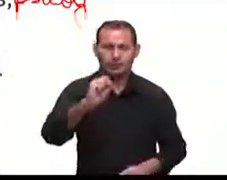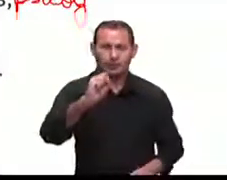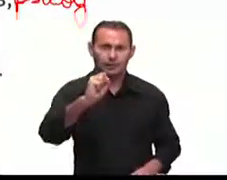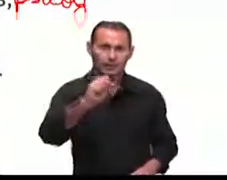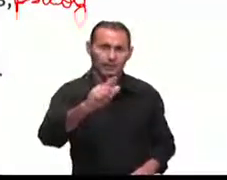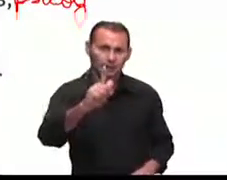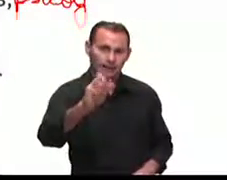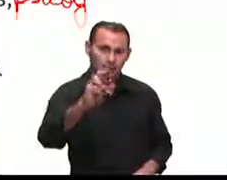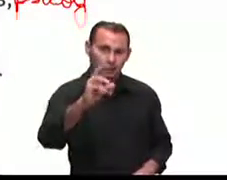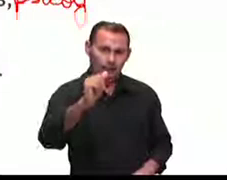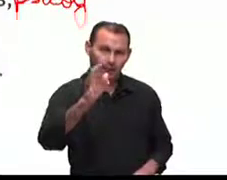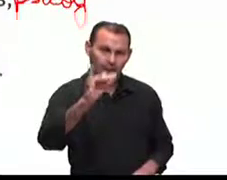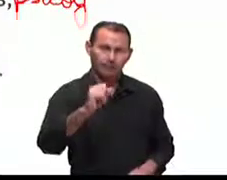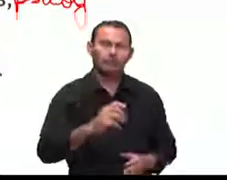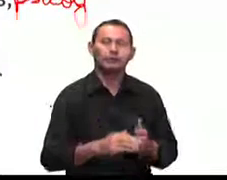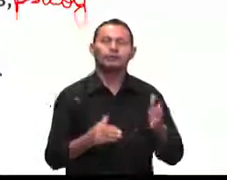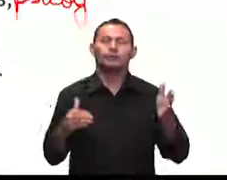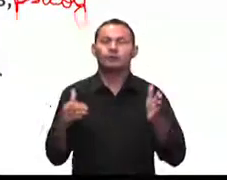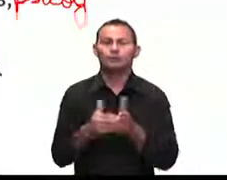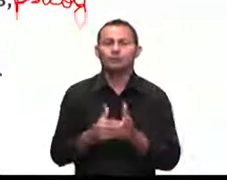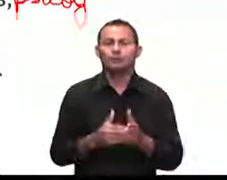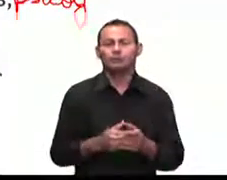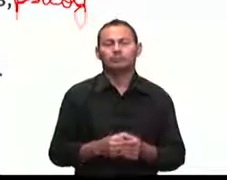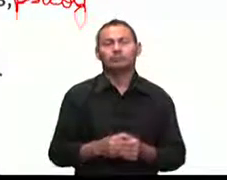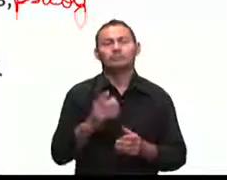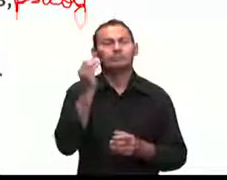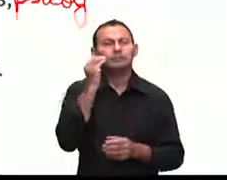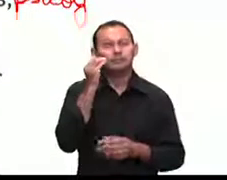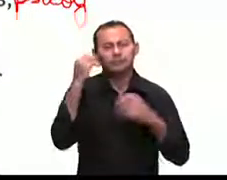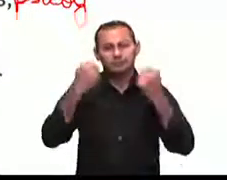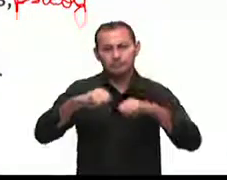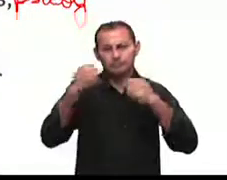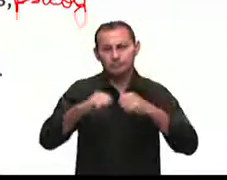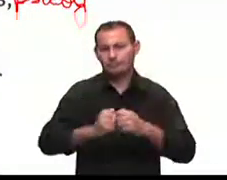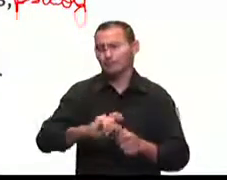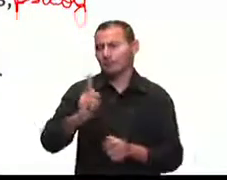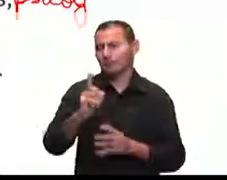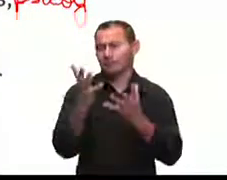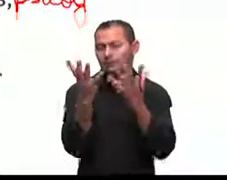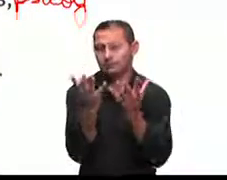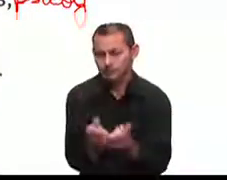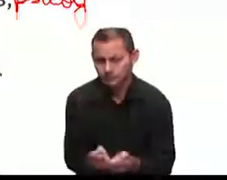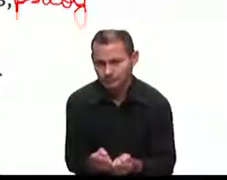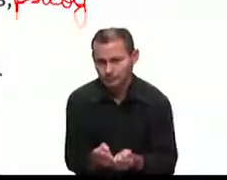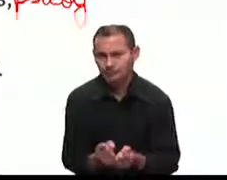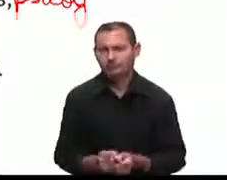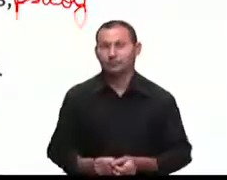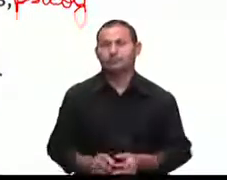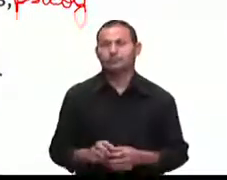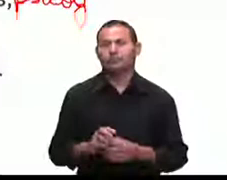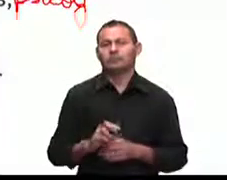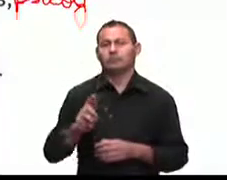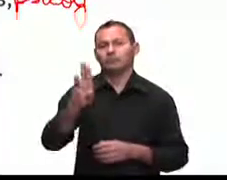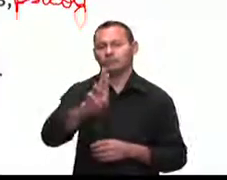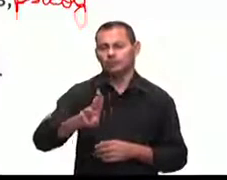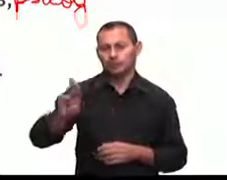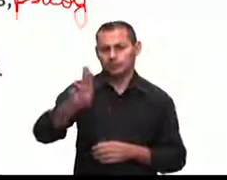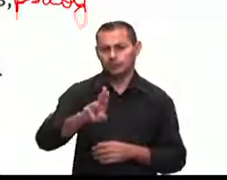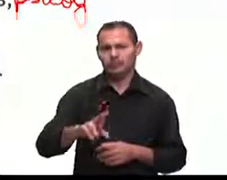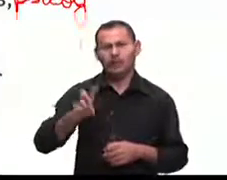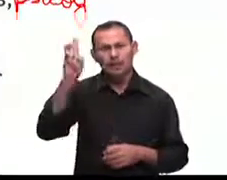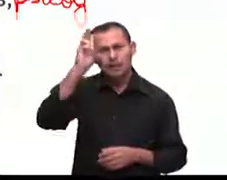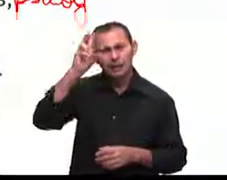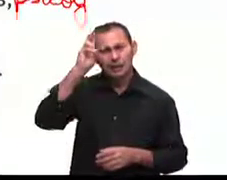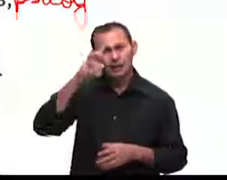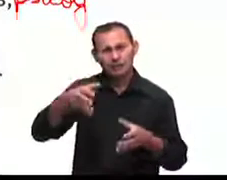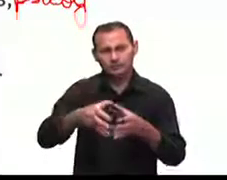psicográficos. E por último, né, então procurar necessidades não atendidas dos consumidores. Lembre